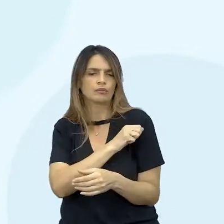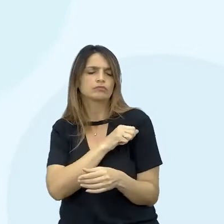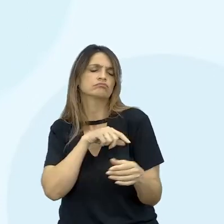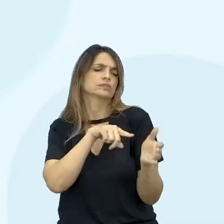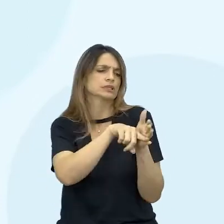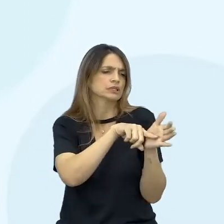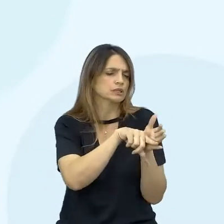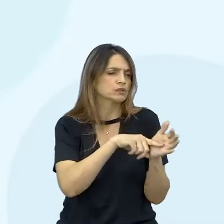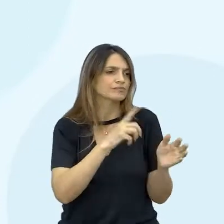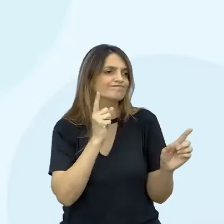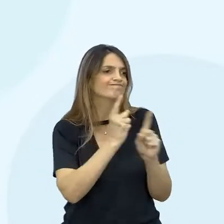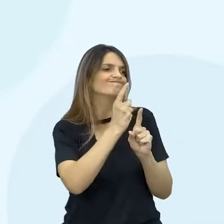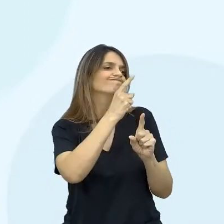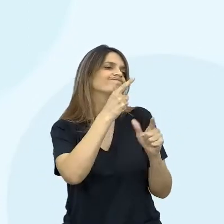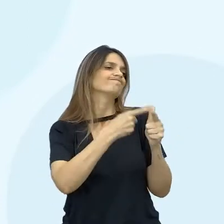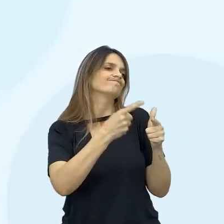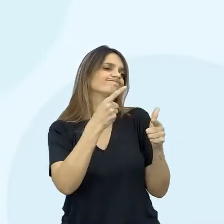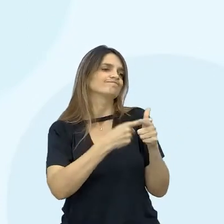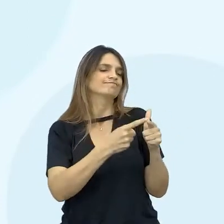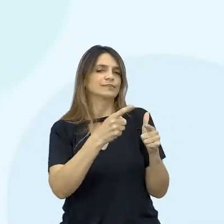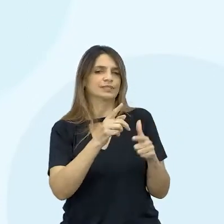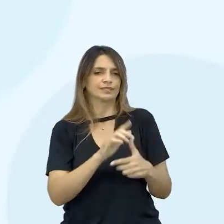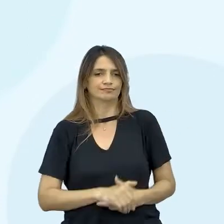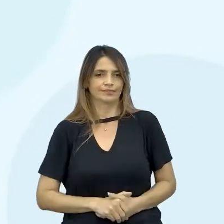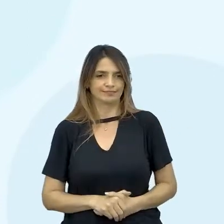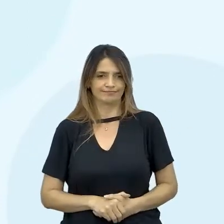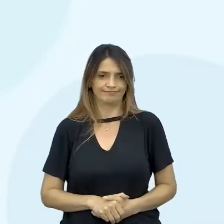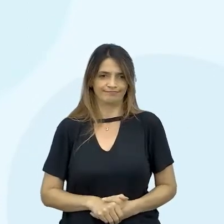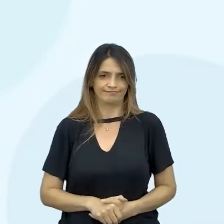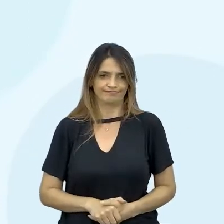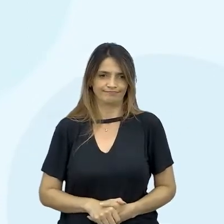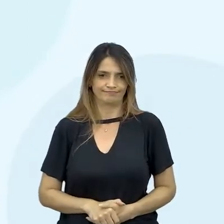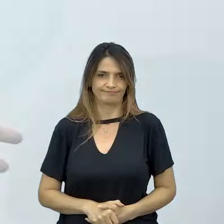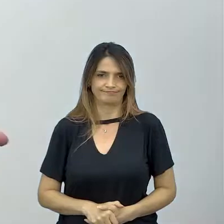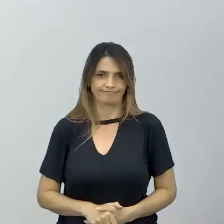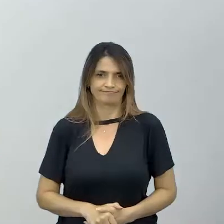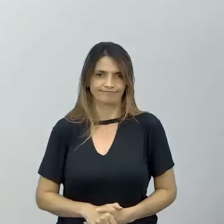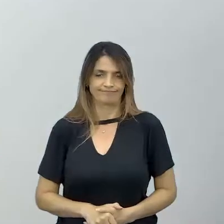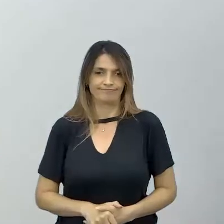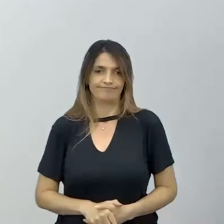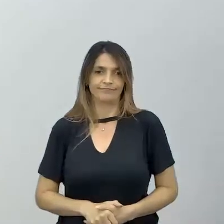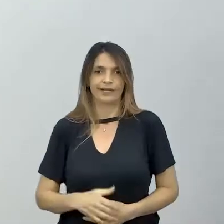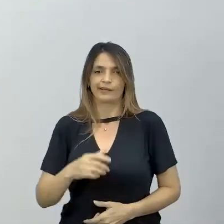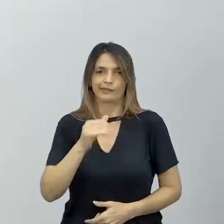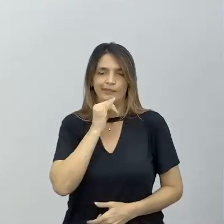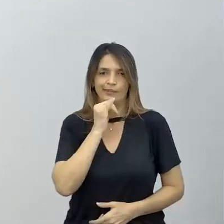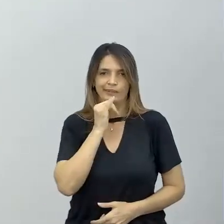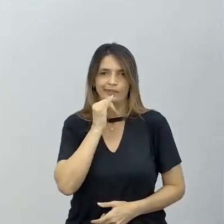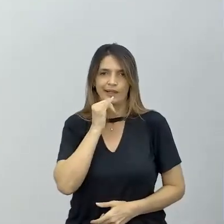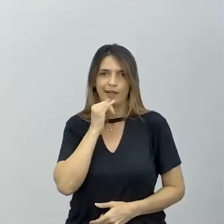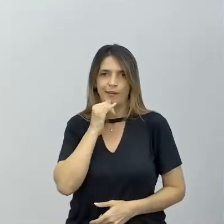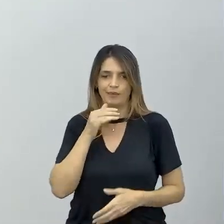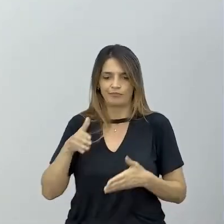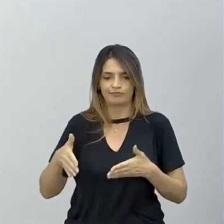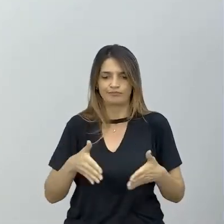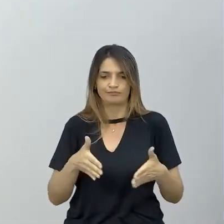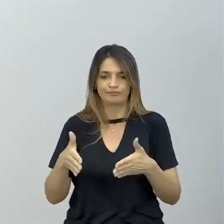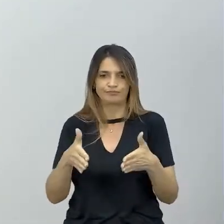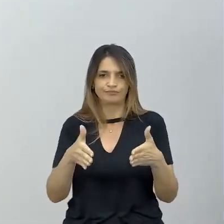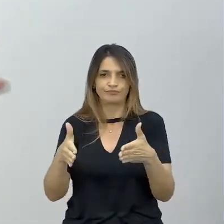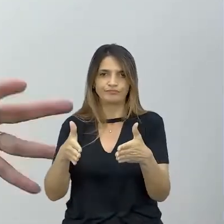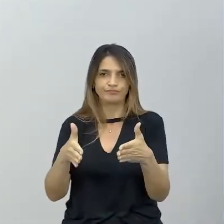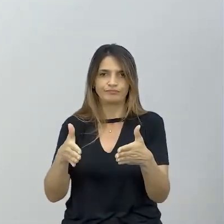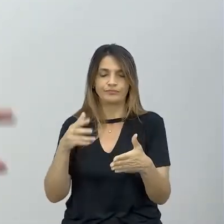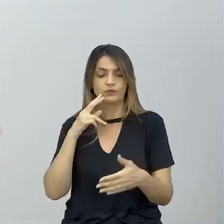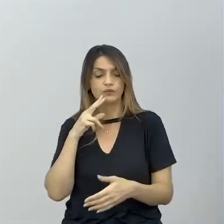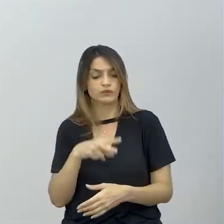e encontrou aqui uma problemática. Nós temos um córrego. Sim. Né, nós temos um córrego e este córrego ele traz uma série de